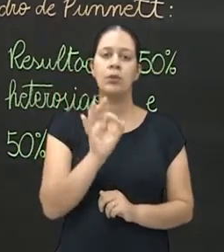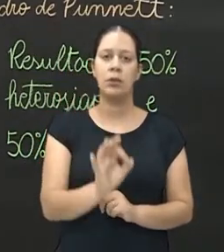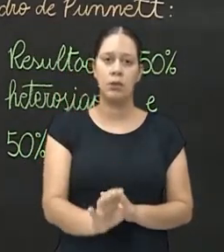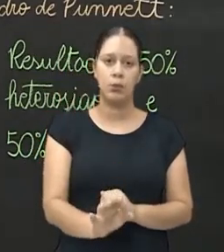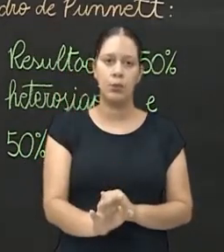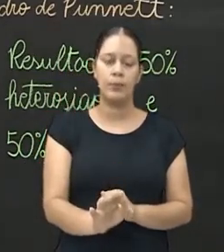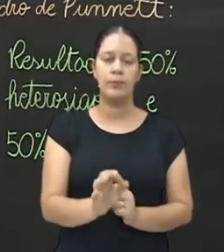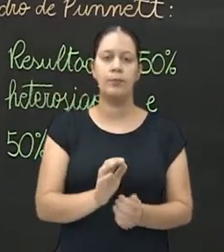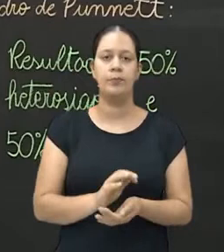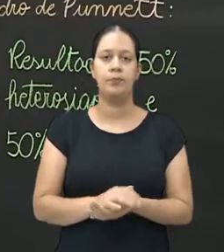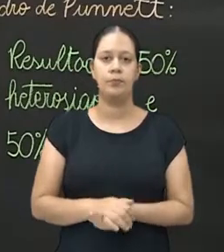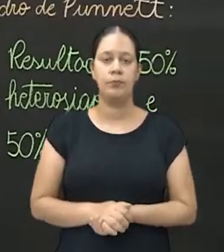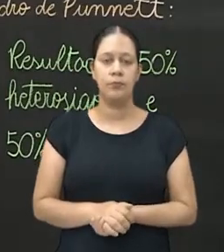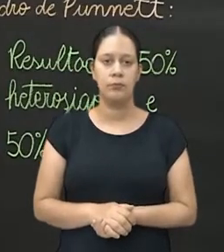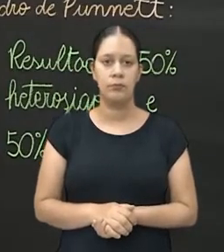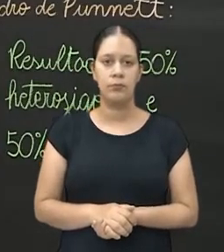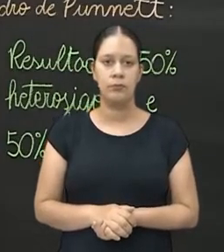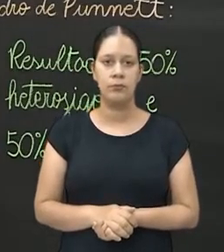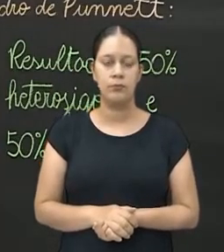então...